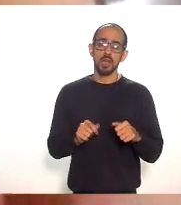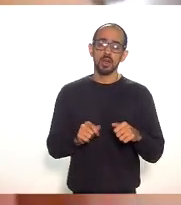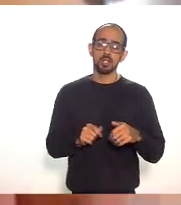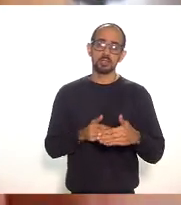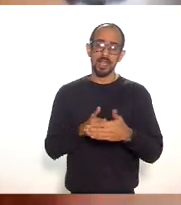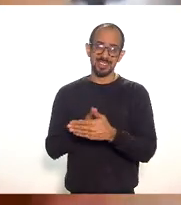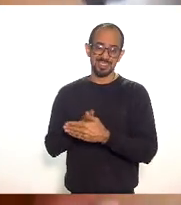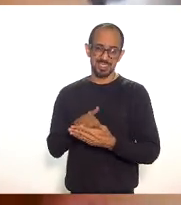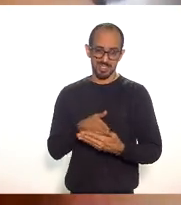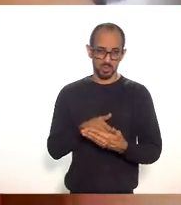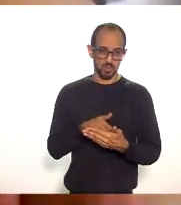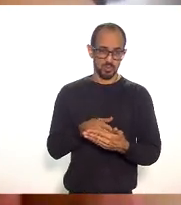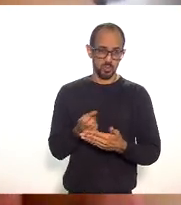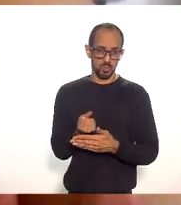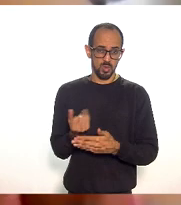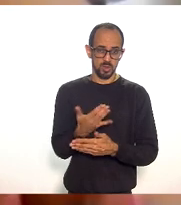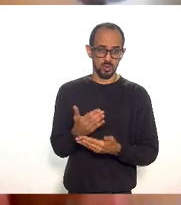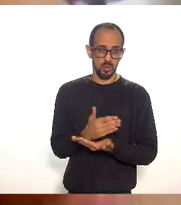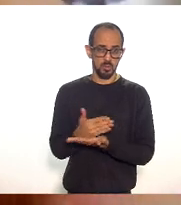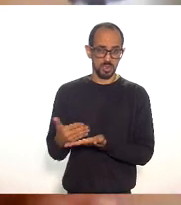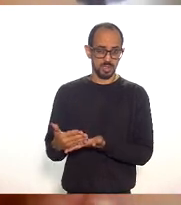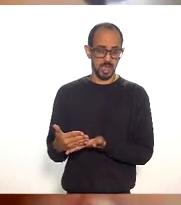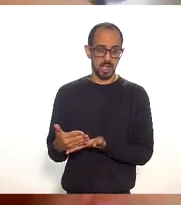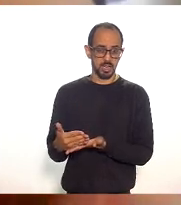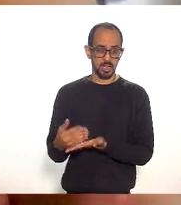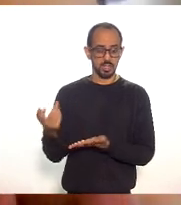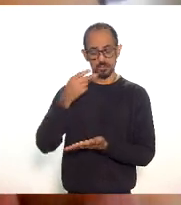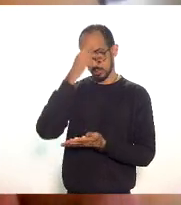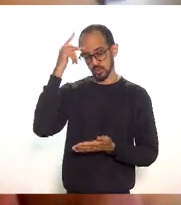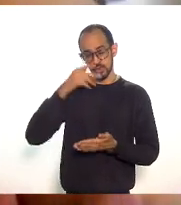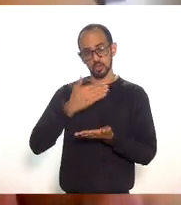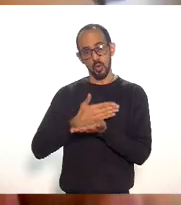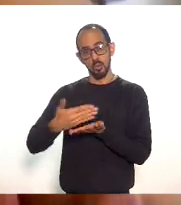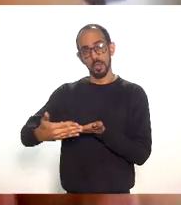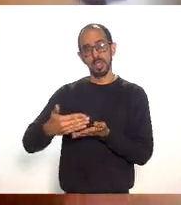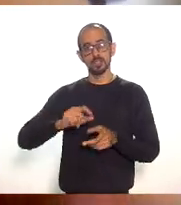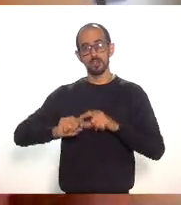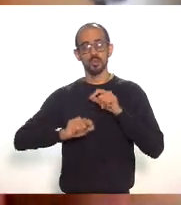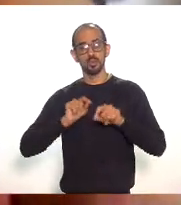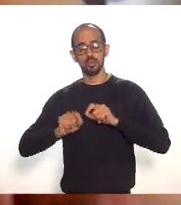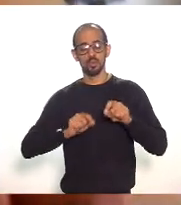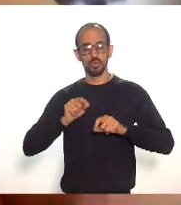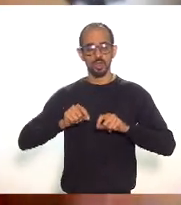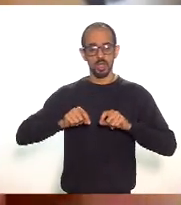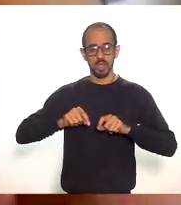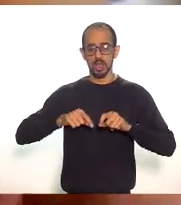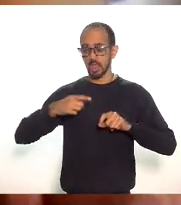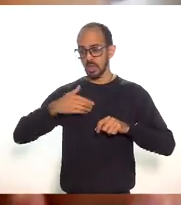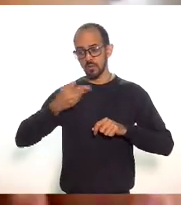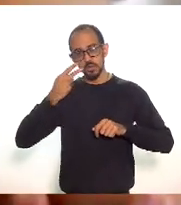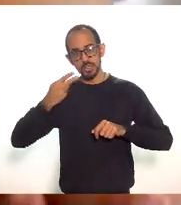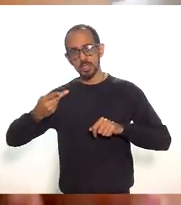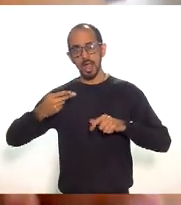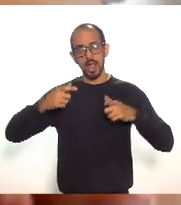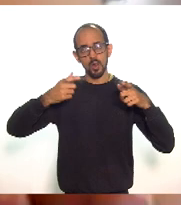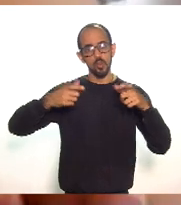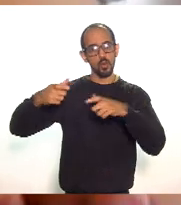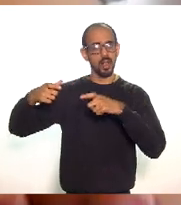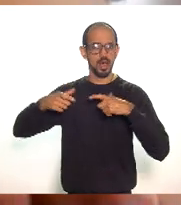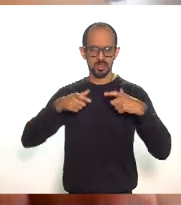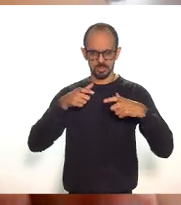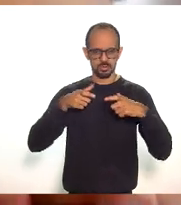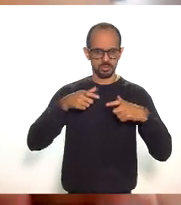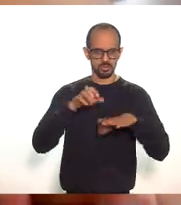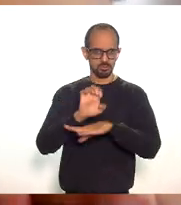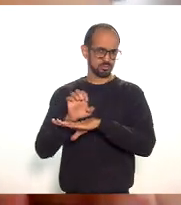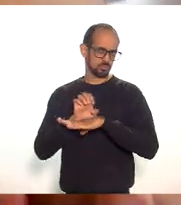quando começarem a ser relaxadas, as pessoas começam a andar pelas ruas e visitar o nosso estado.